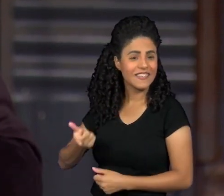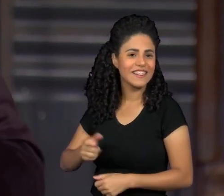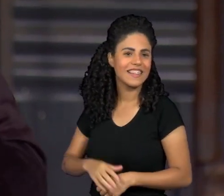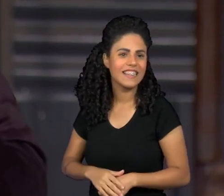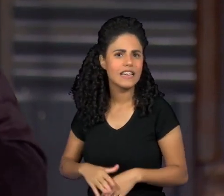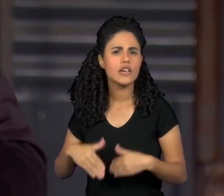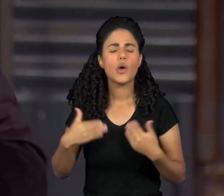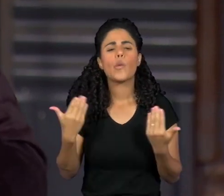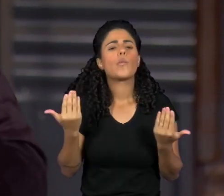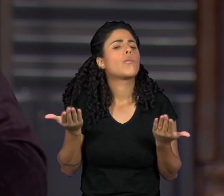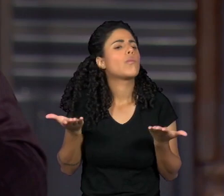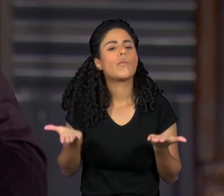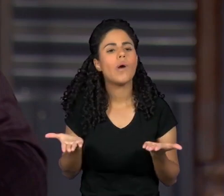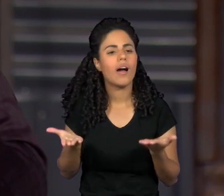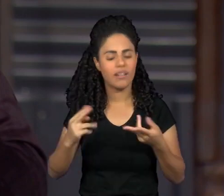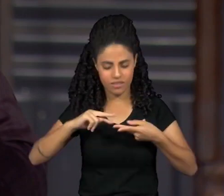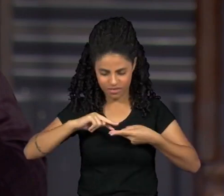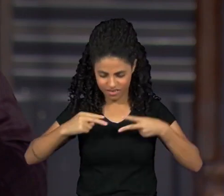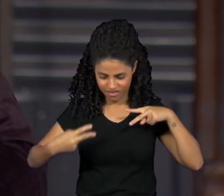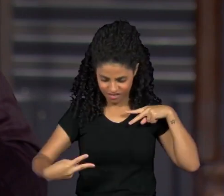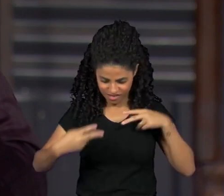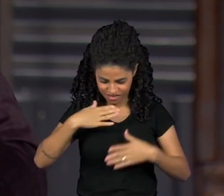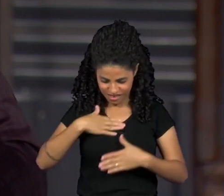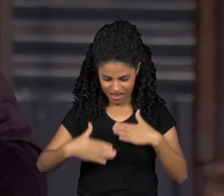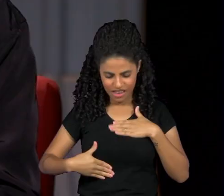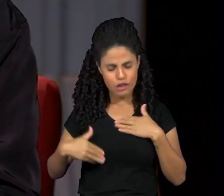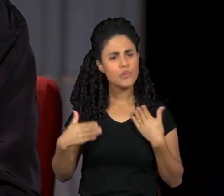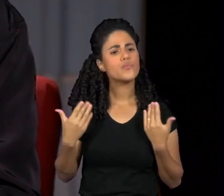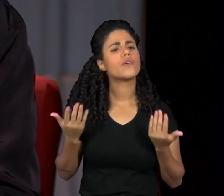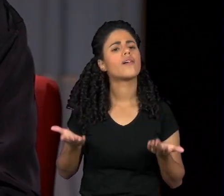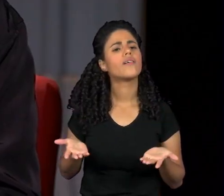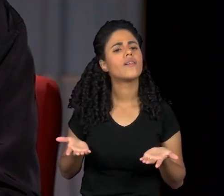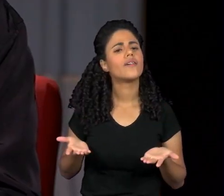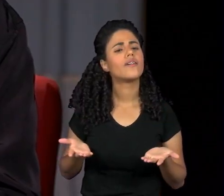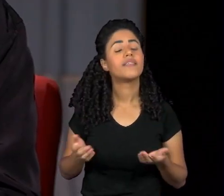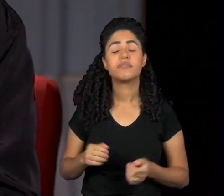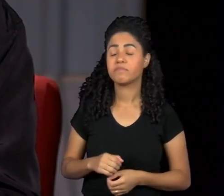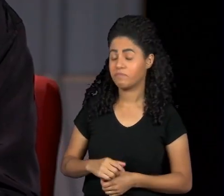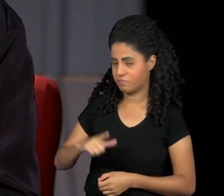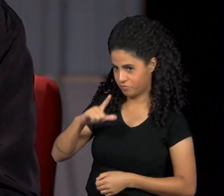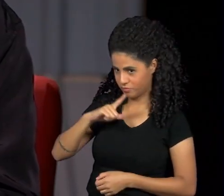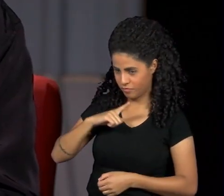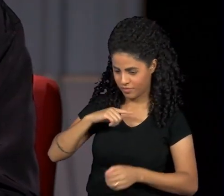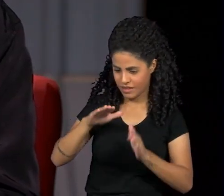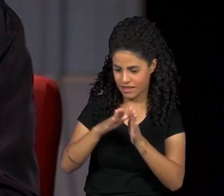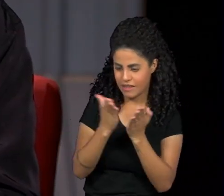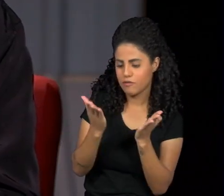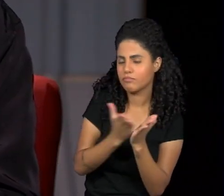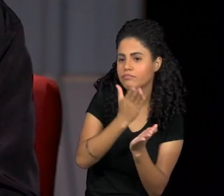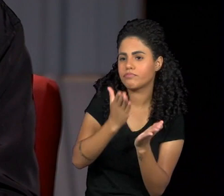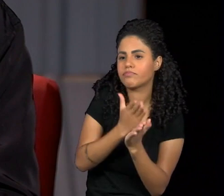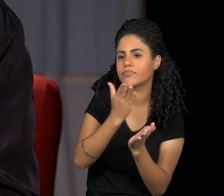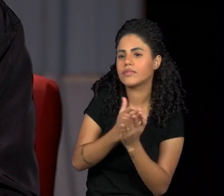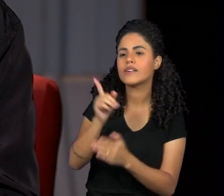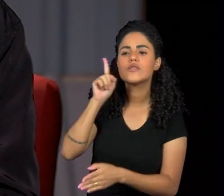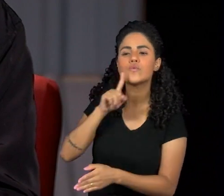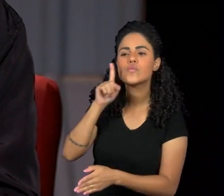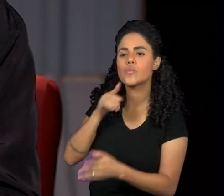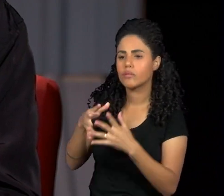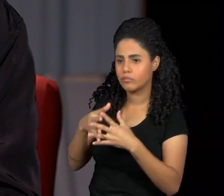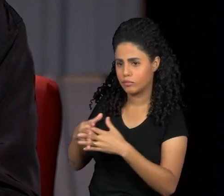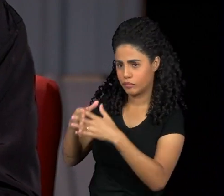Qual é a parte desse DNA que nós devemos ficar mais atentos? Tem um livro de uma antropóloga americana, Ruth